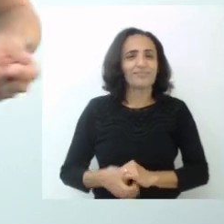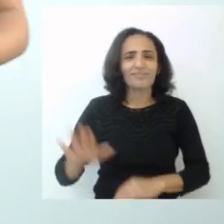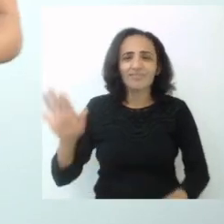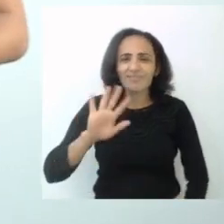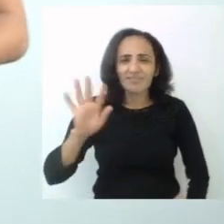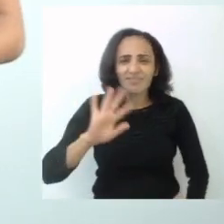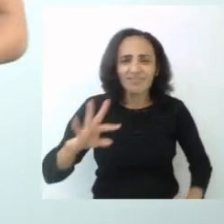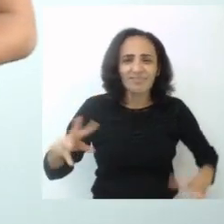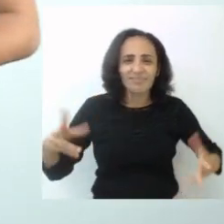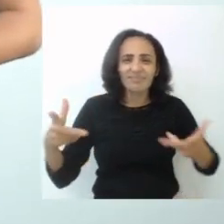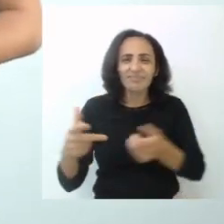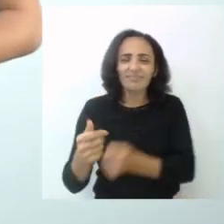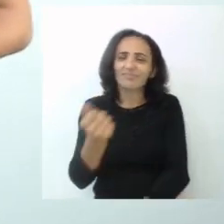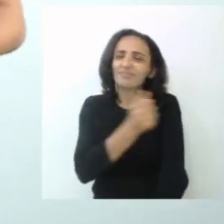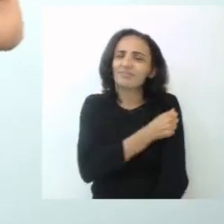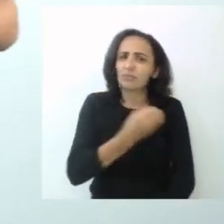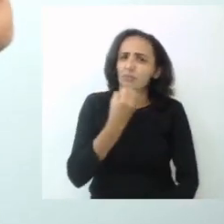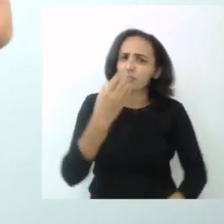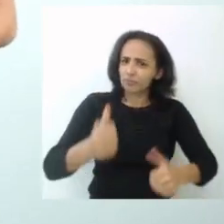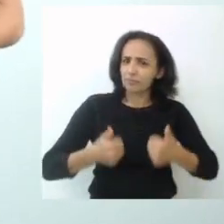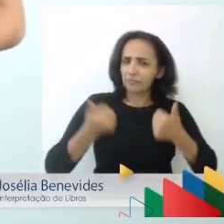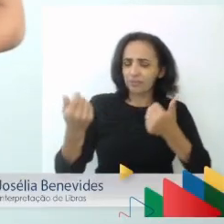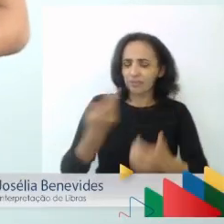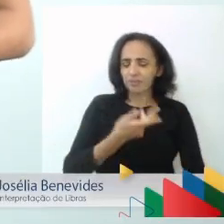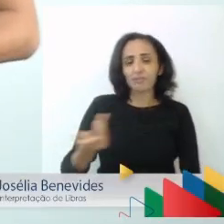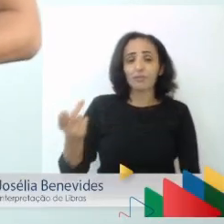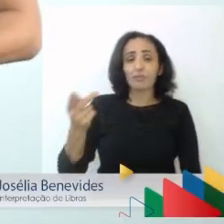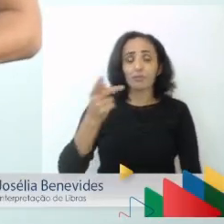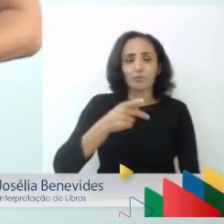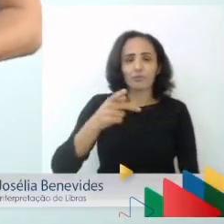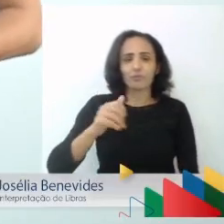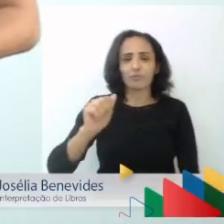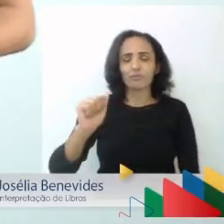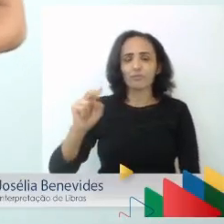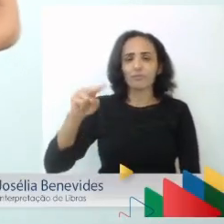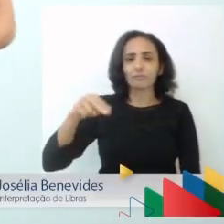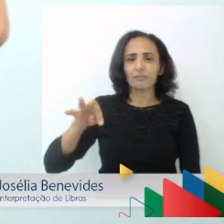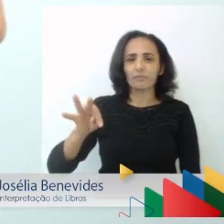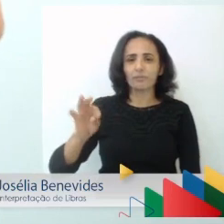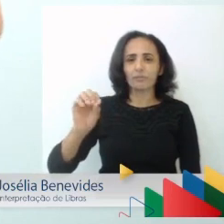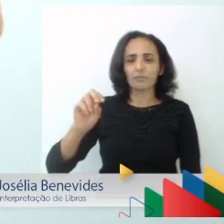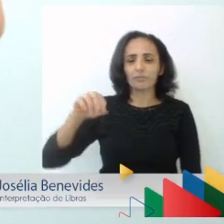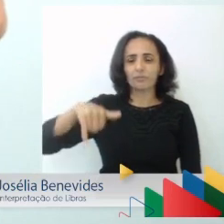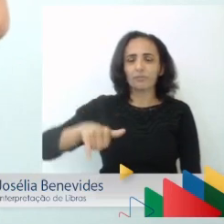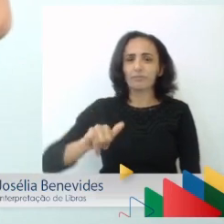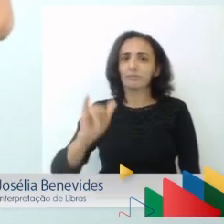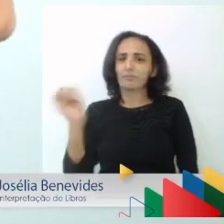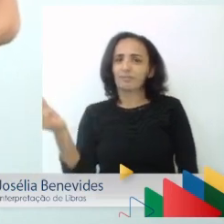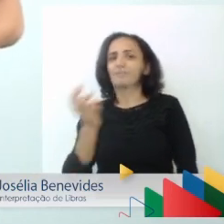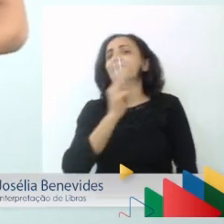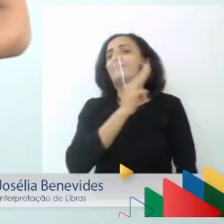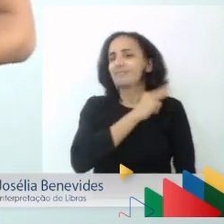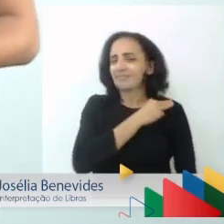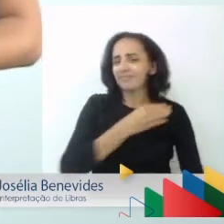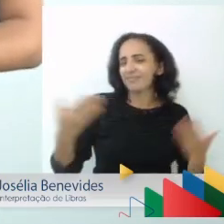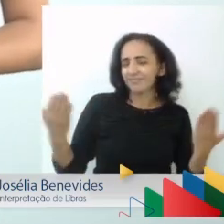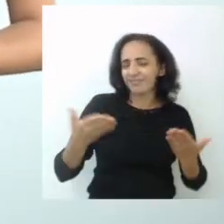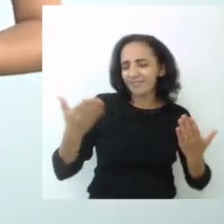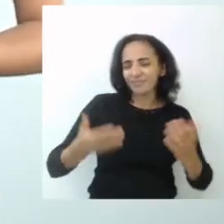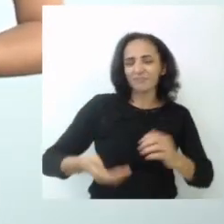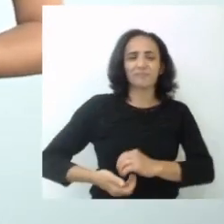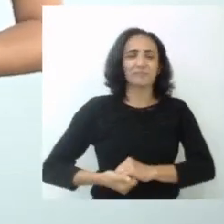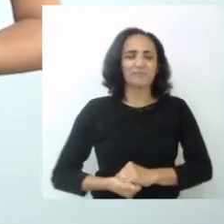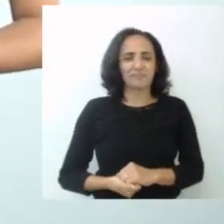Olá, meus amigos, tudo bem com vocês? Professor Antony aqui para mais uma aula, agora para a turma do terceiro ano. E hoje a